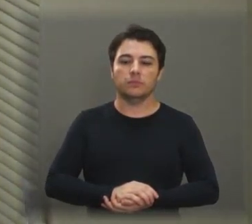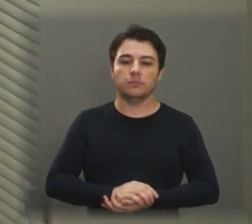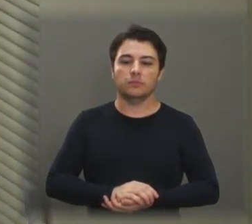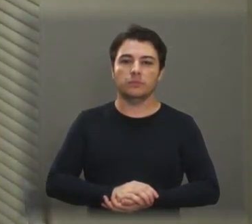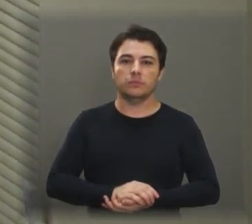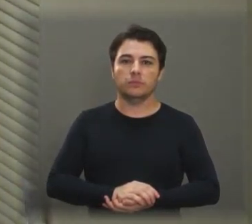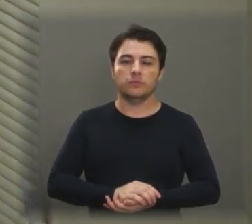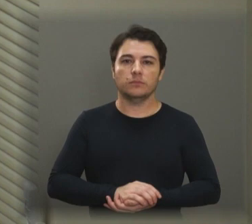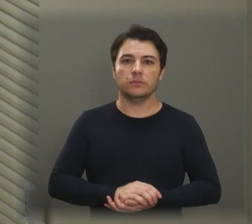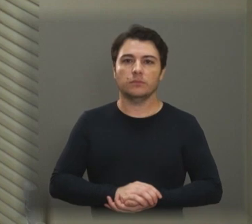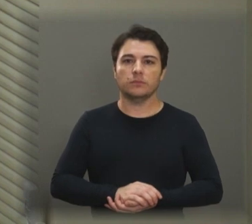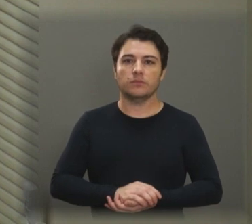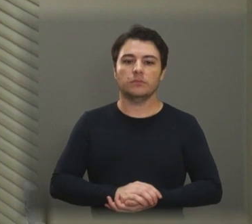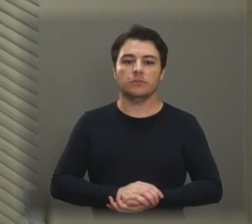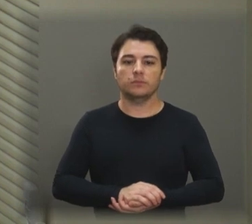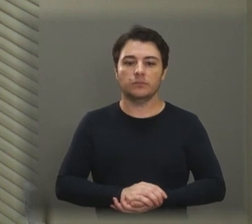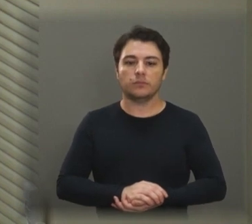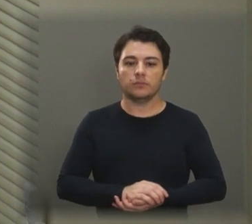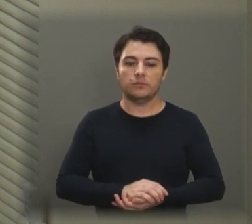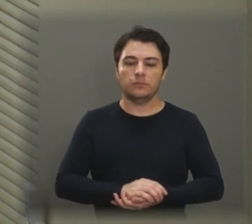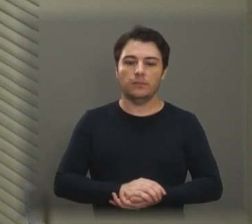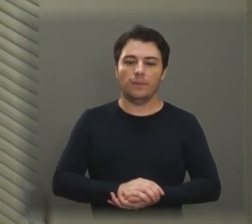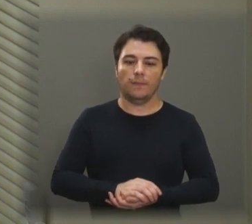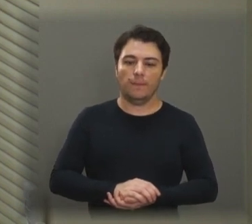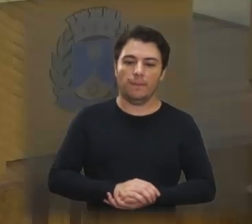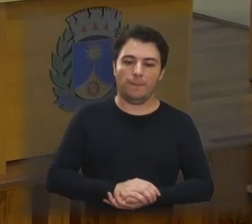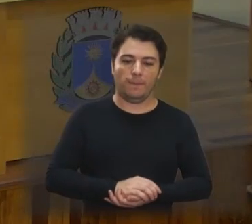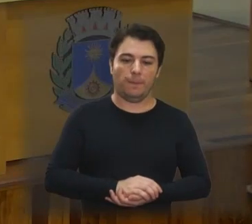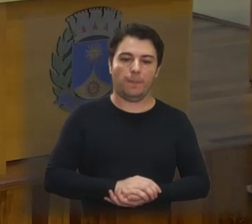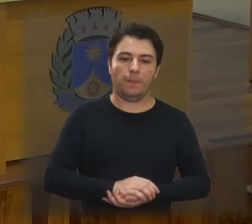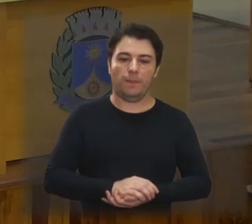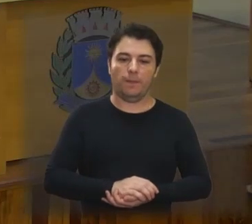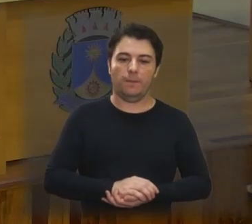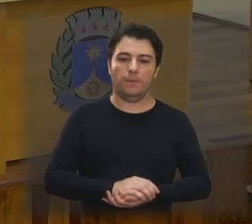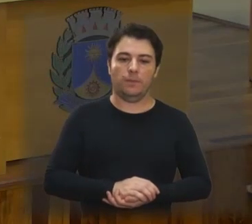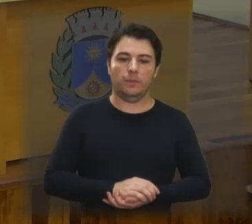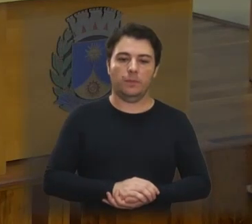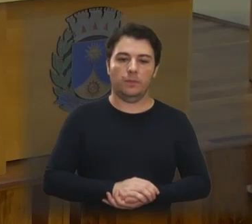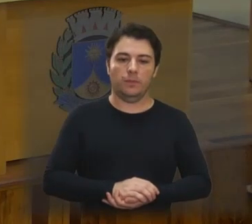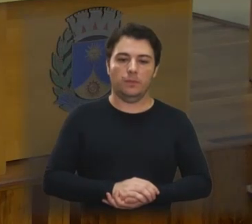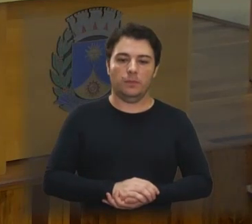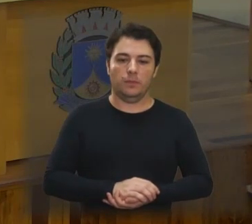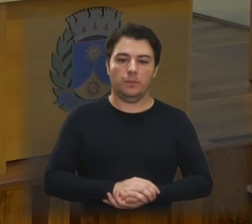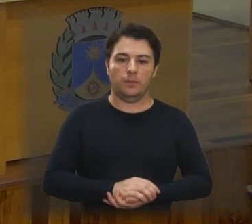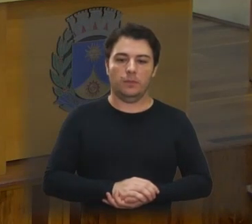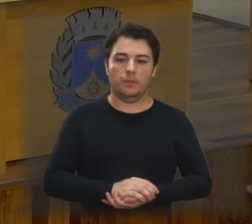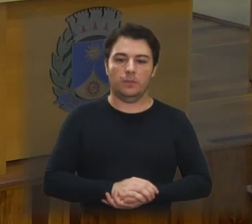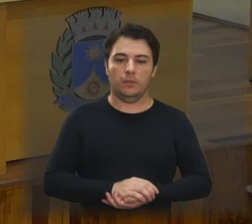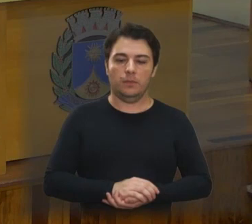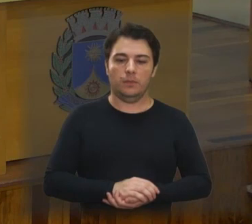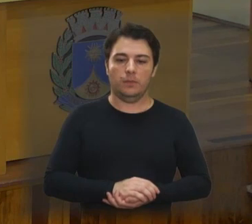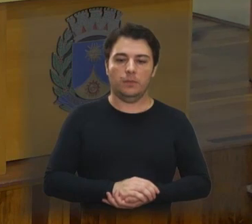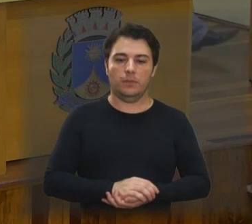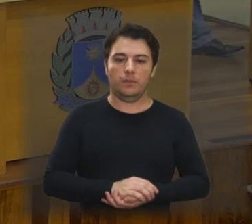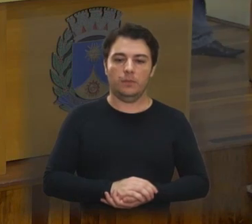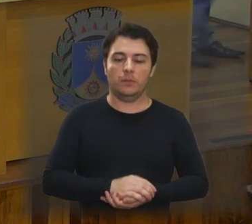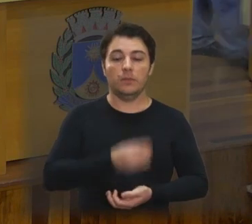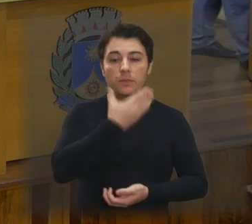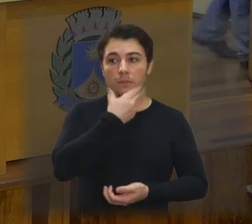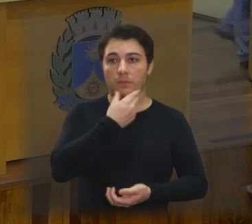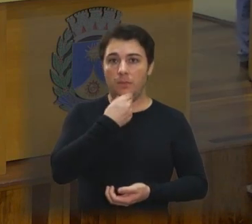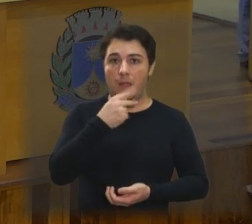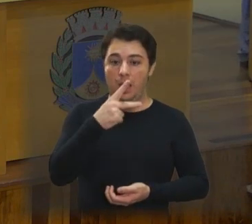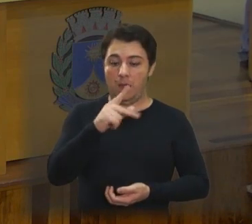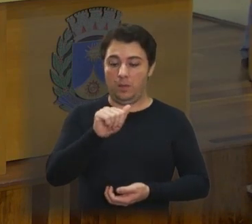o Fabiano vai falar agora Fabiano complementar EA fala do do Paulo mental que o Paulo homem é